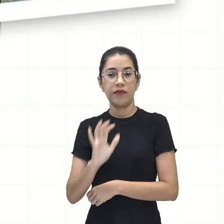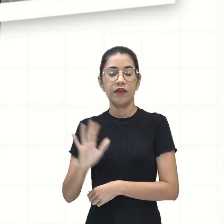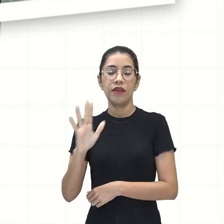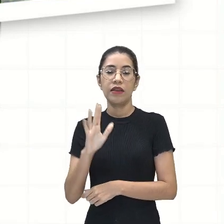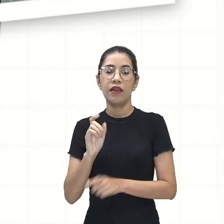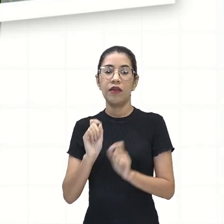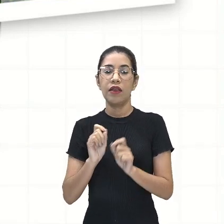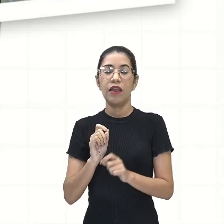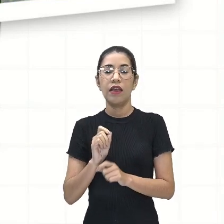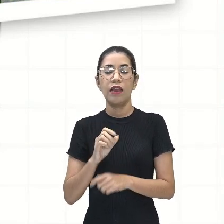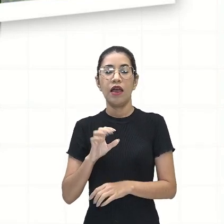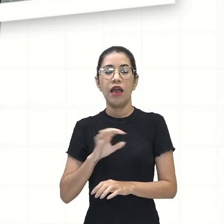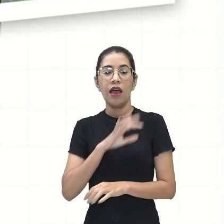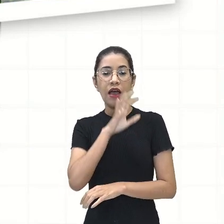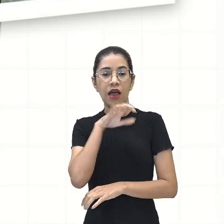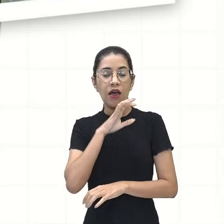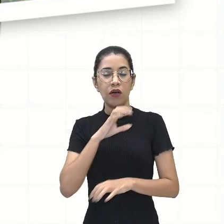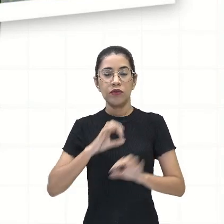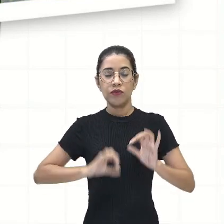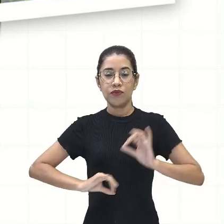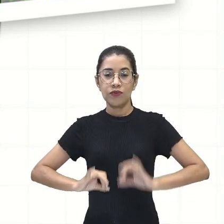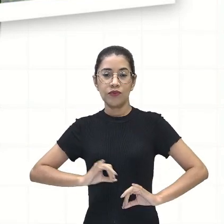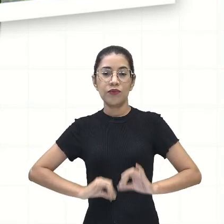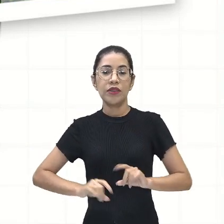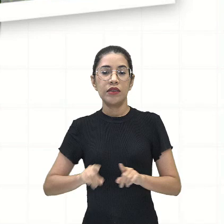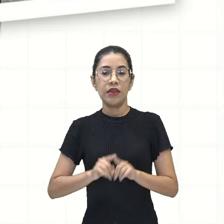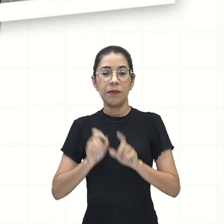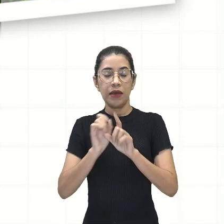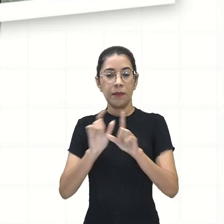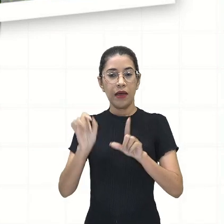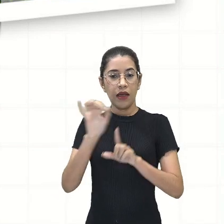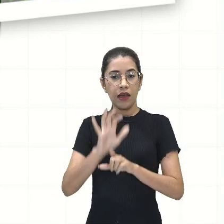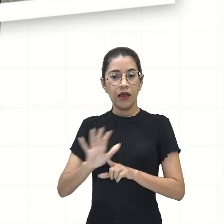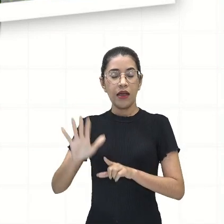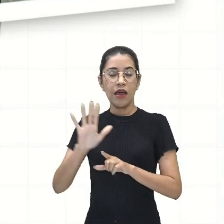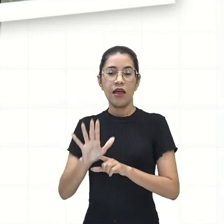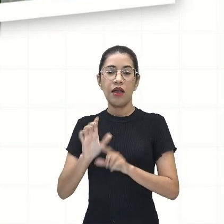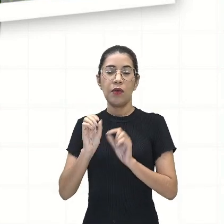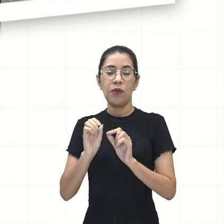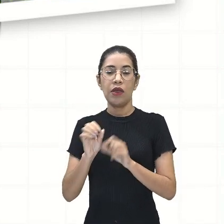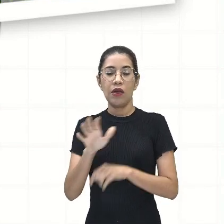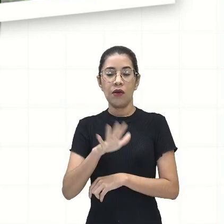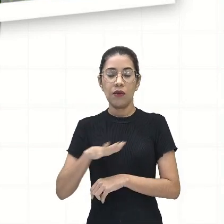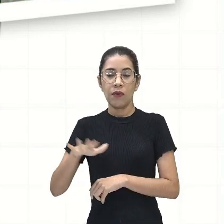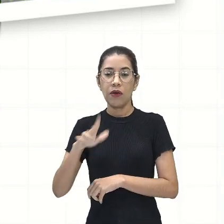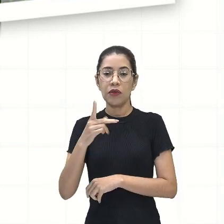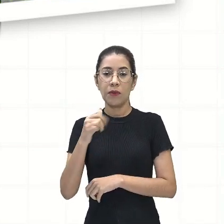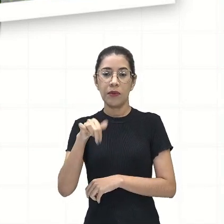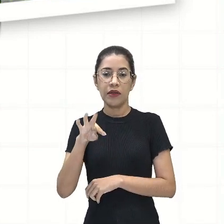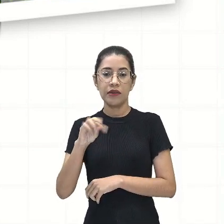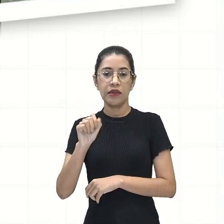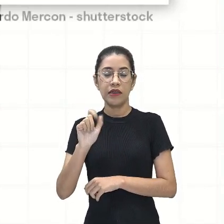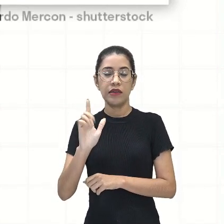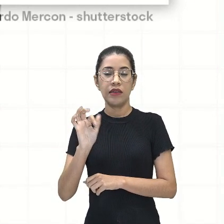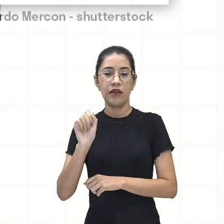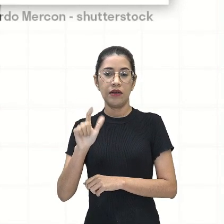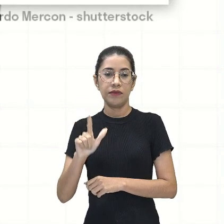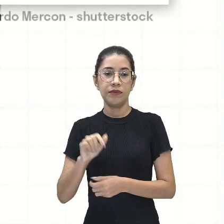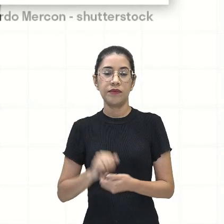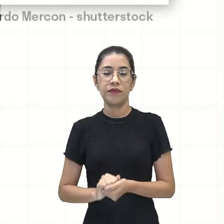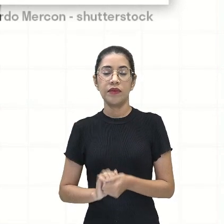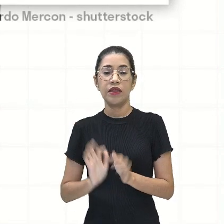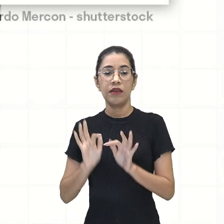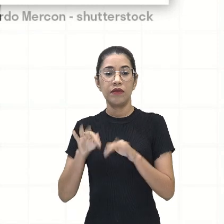na onça-pintada, né, e aí uma paisagem aí nós temos do complexo do Pantanal. E por fim nós temos a